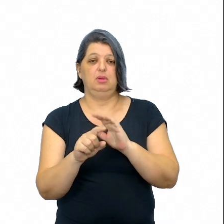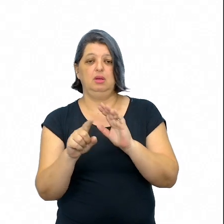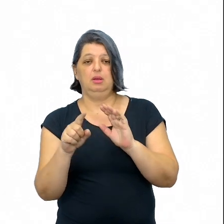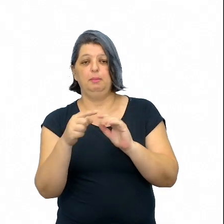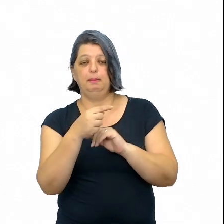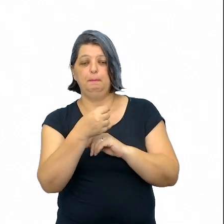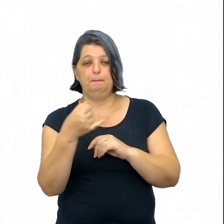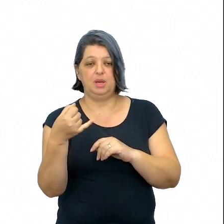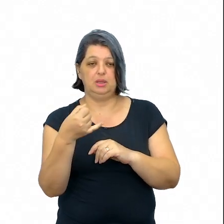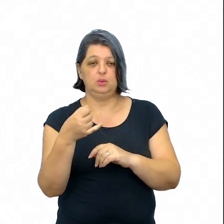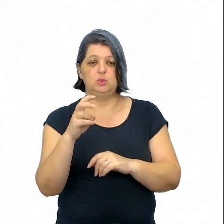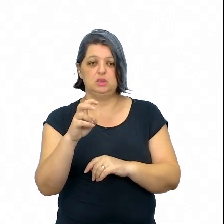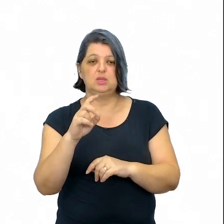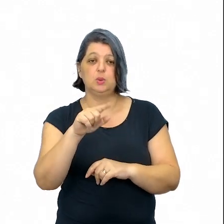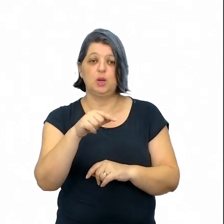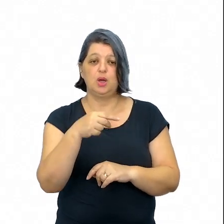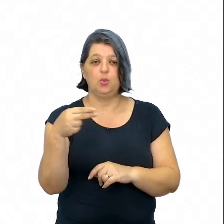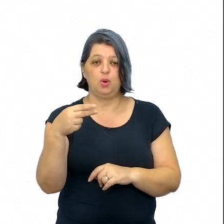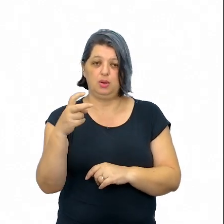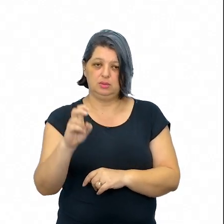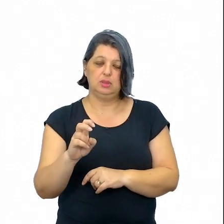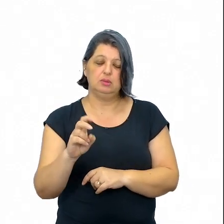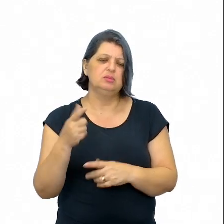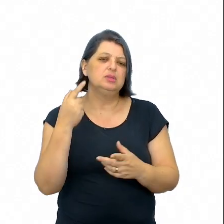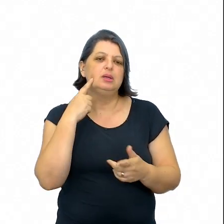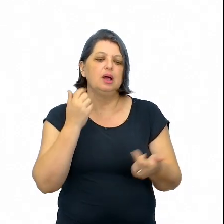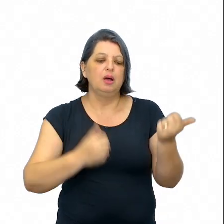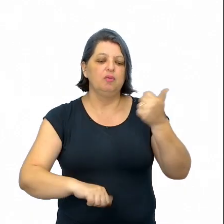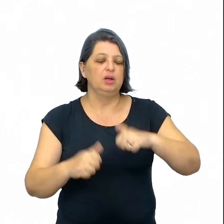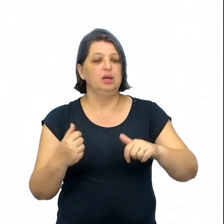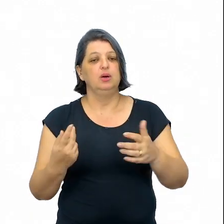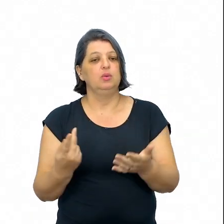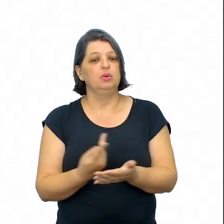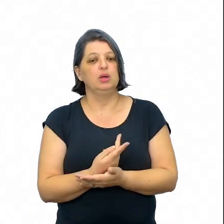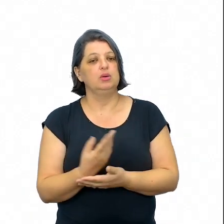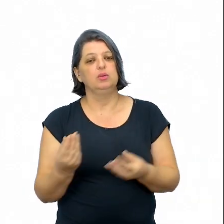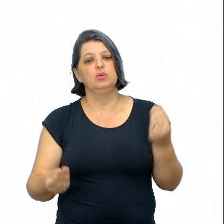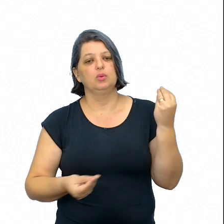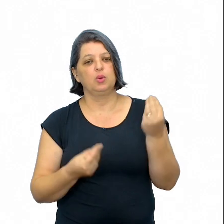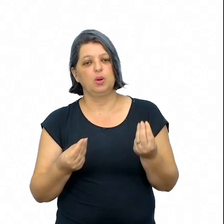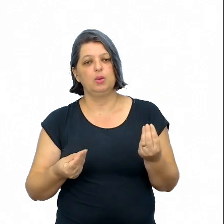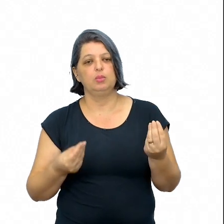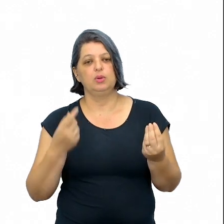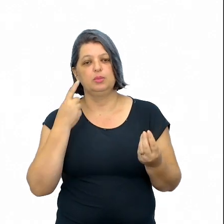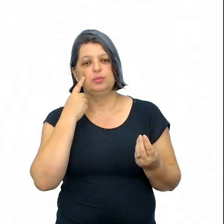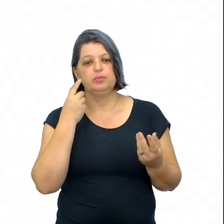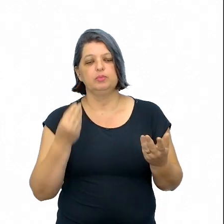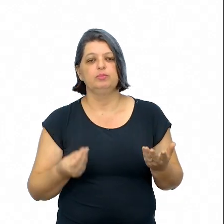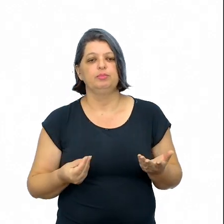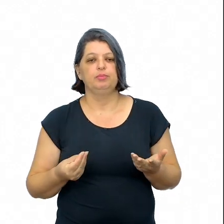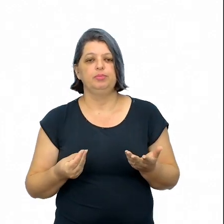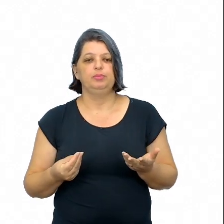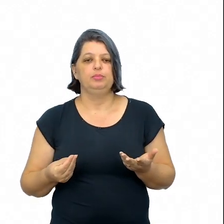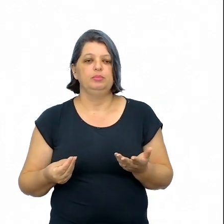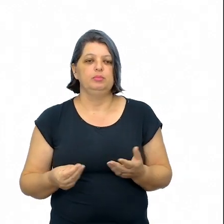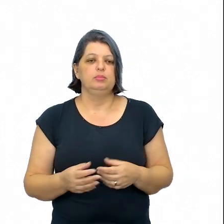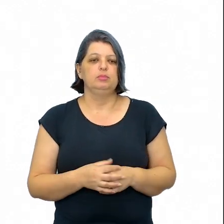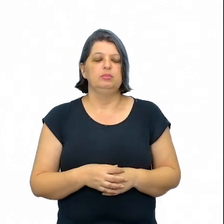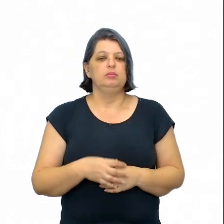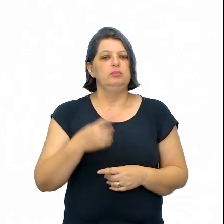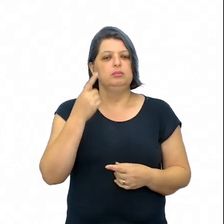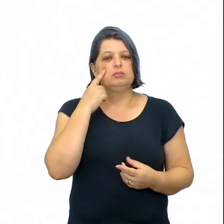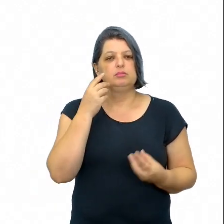como resposta. Então, se eu analisar esse erro, eu consigo saber aquilo que o meu aluno está pensando. Então, uma forma de